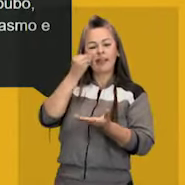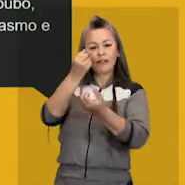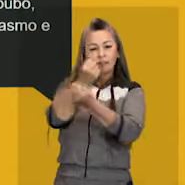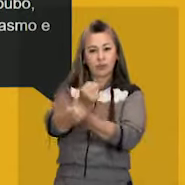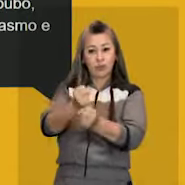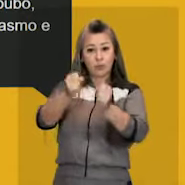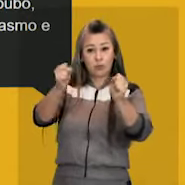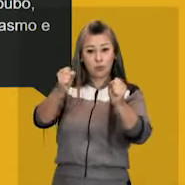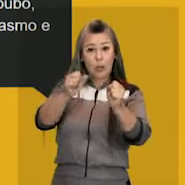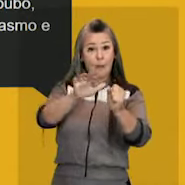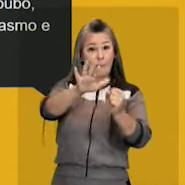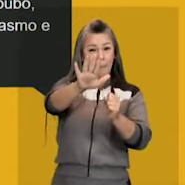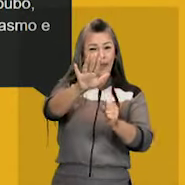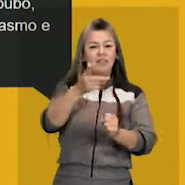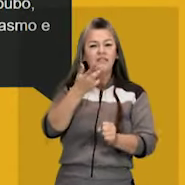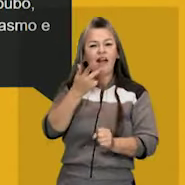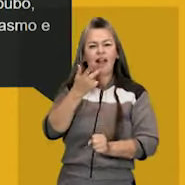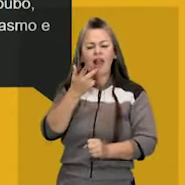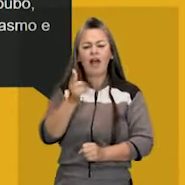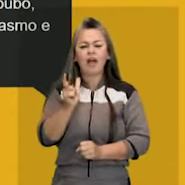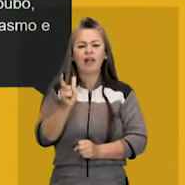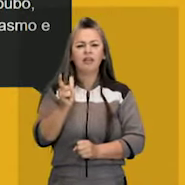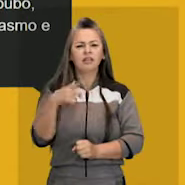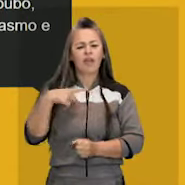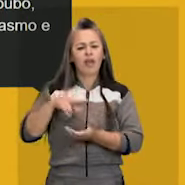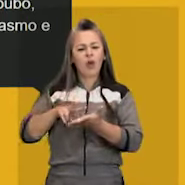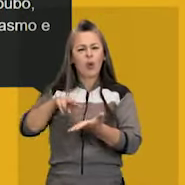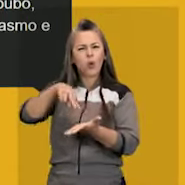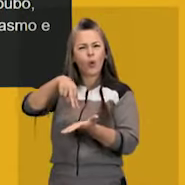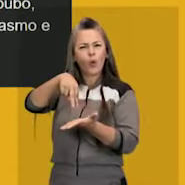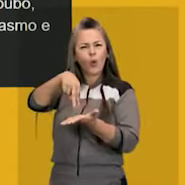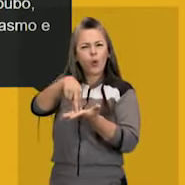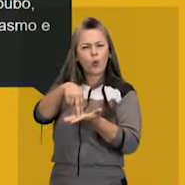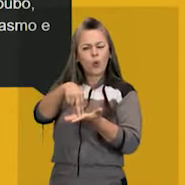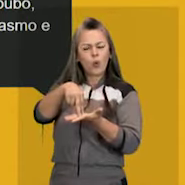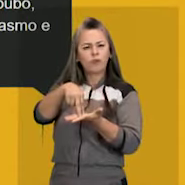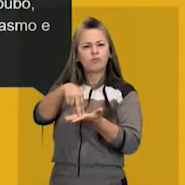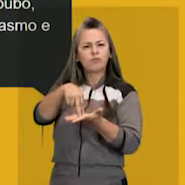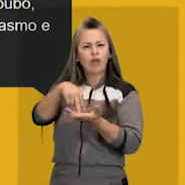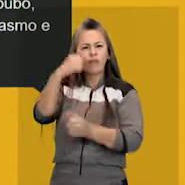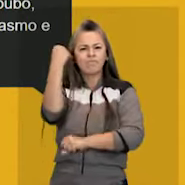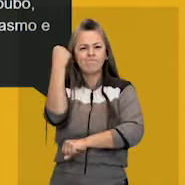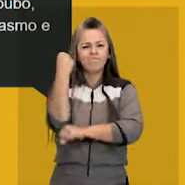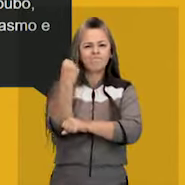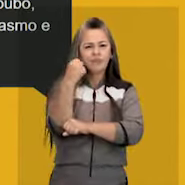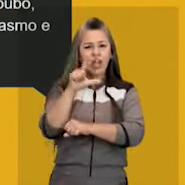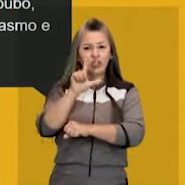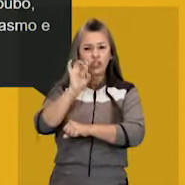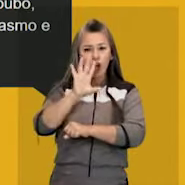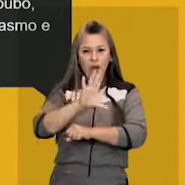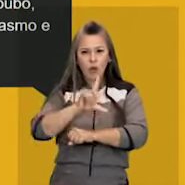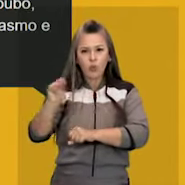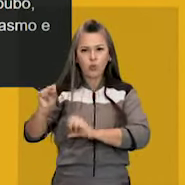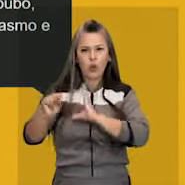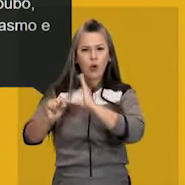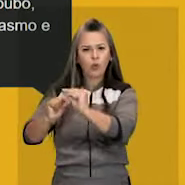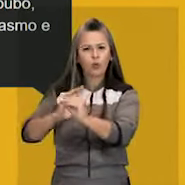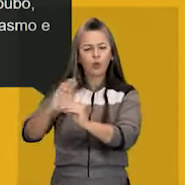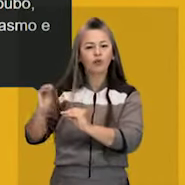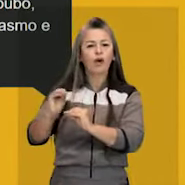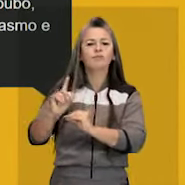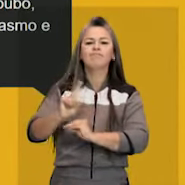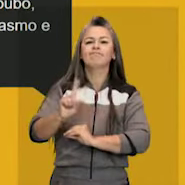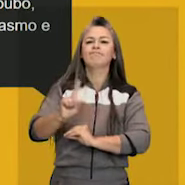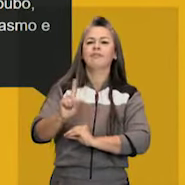resistência ao sistema escravista só as fugas ou as rebeliões generalizadas e violentas. Esses são